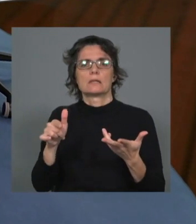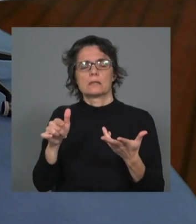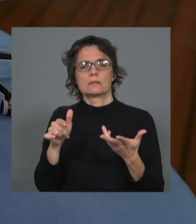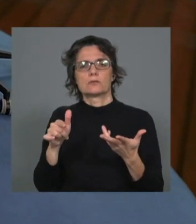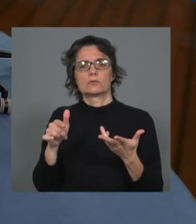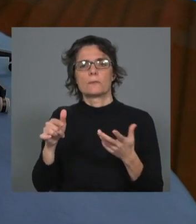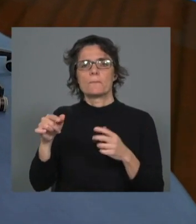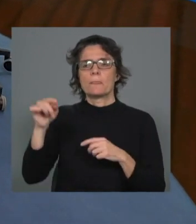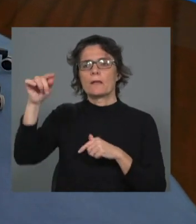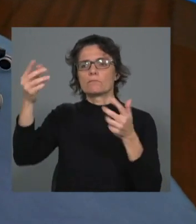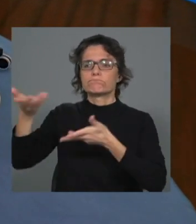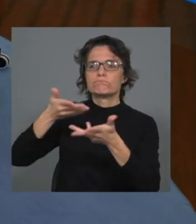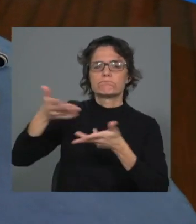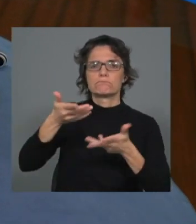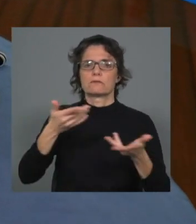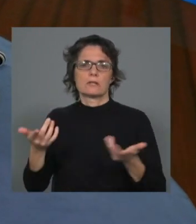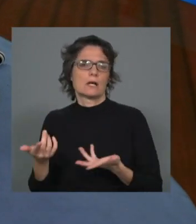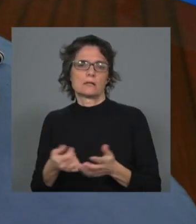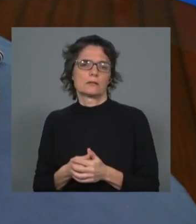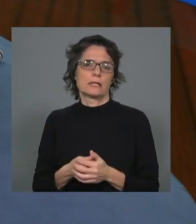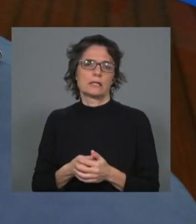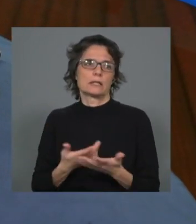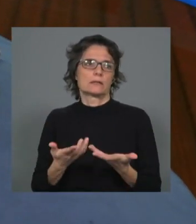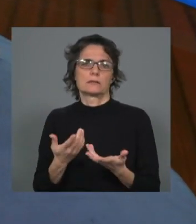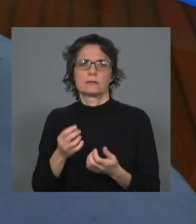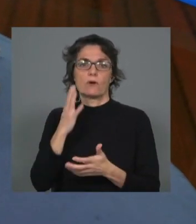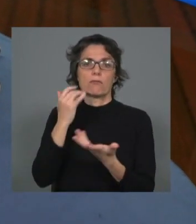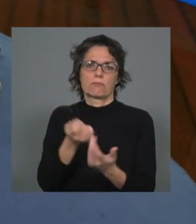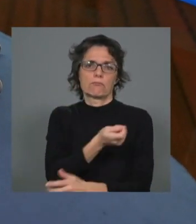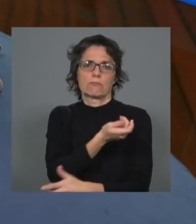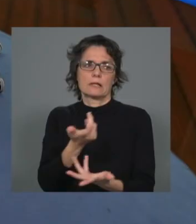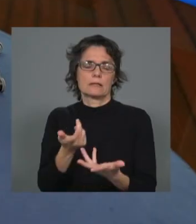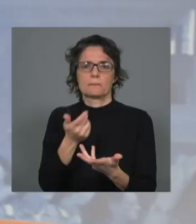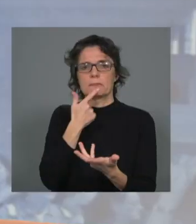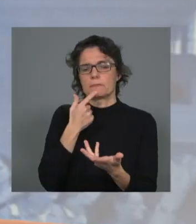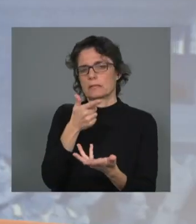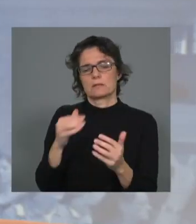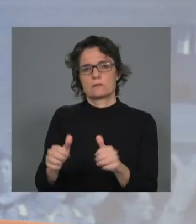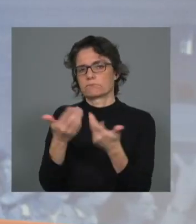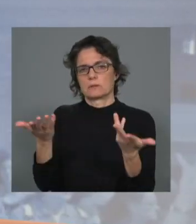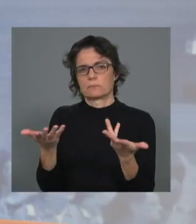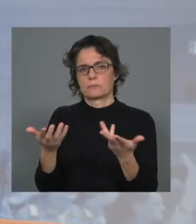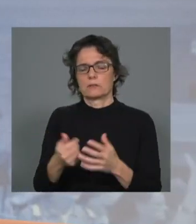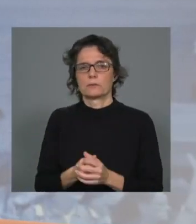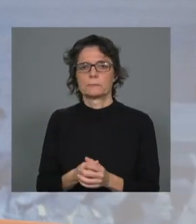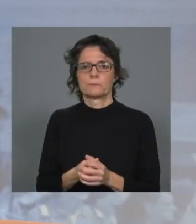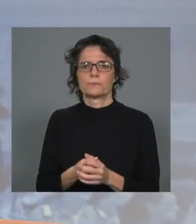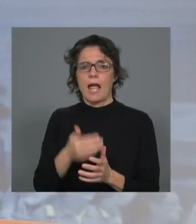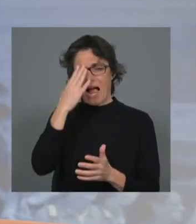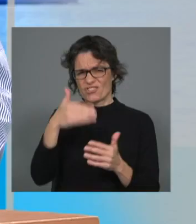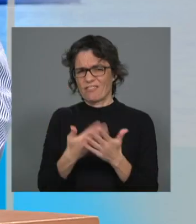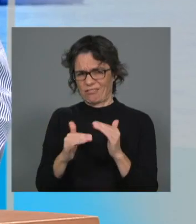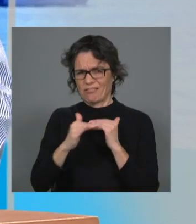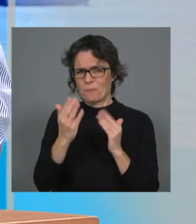vão-se autoconvencendo as pessoas de que assim possa ser. E é um fator de estabilidade também para pois, acabará por acontecer,